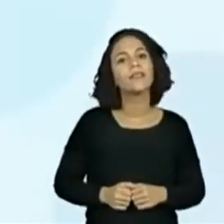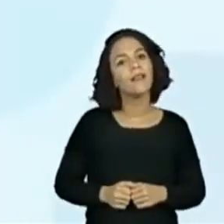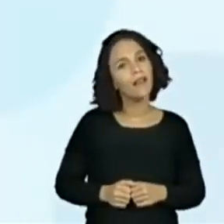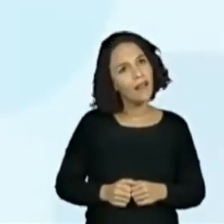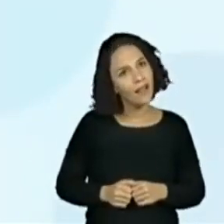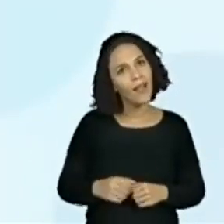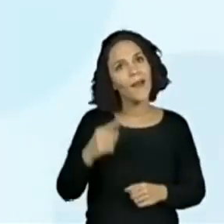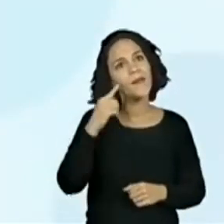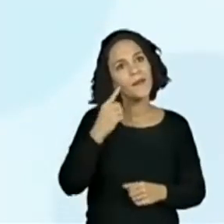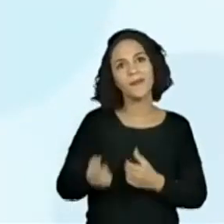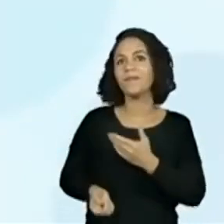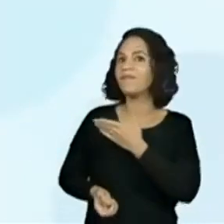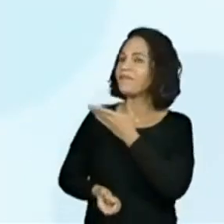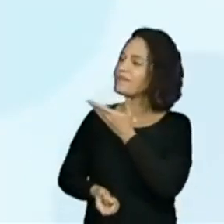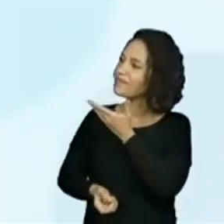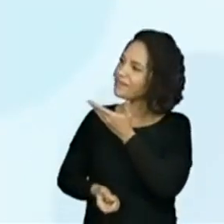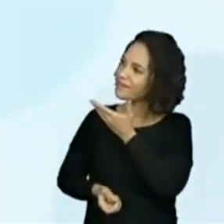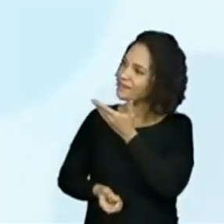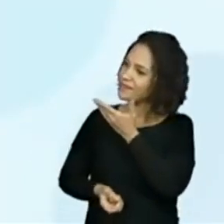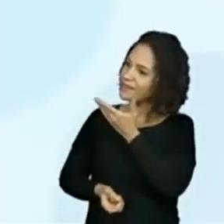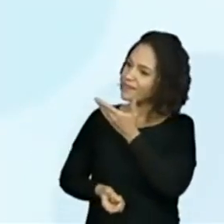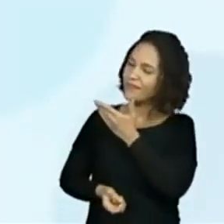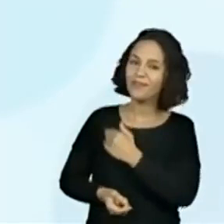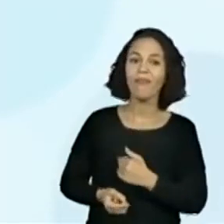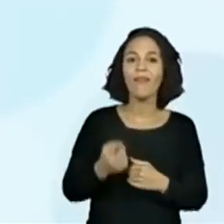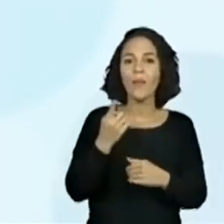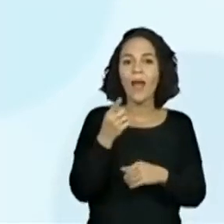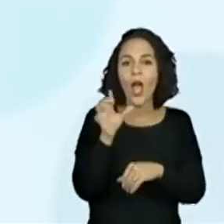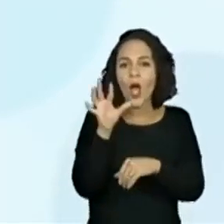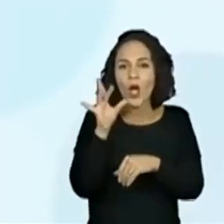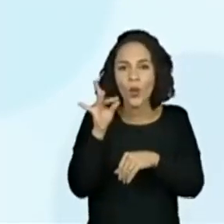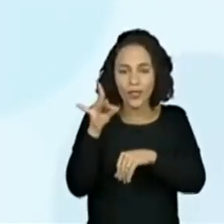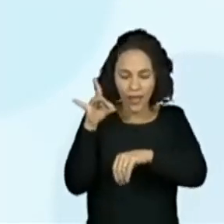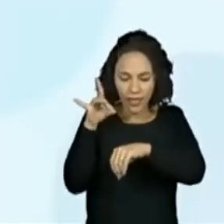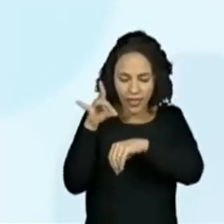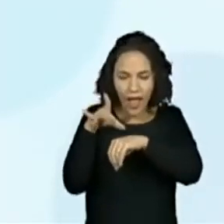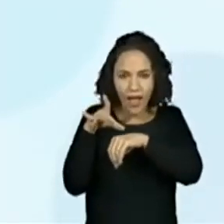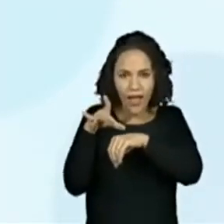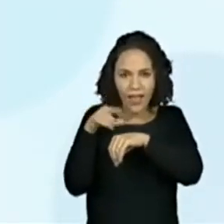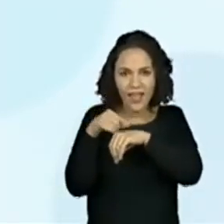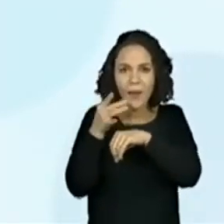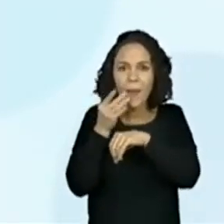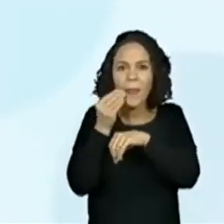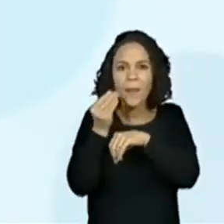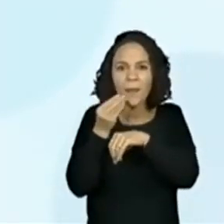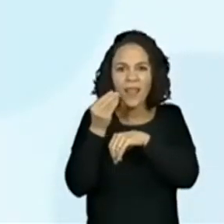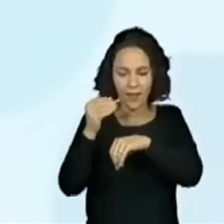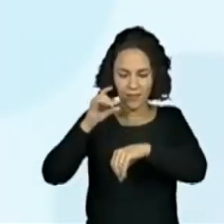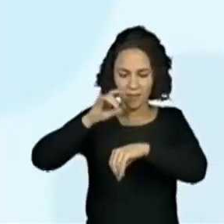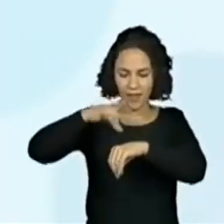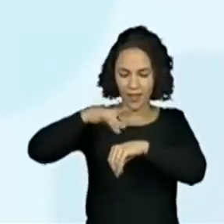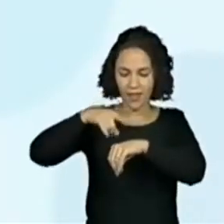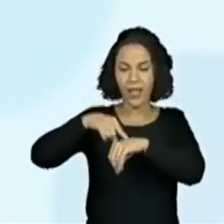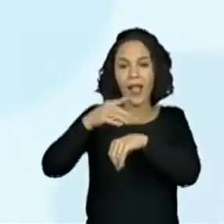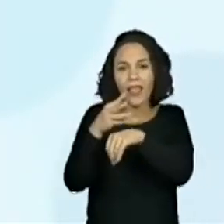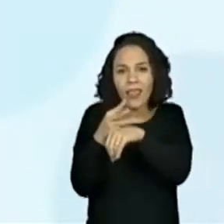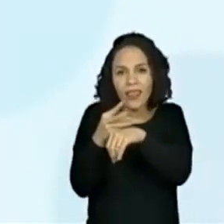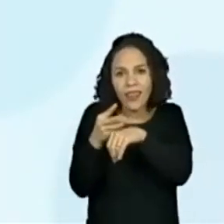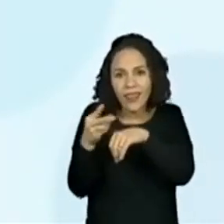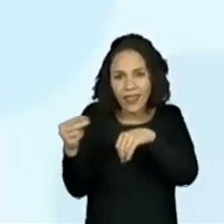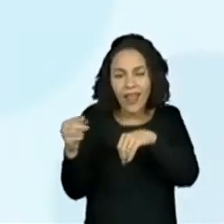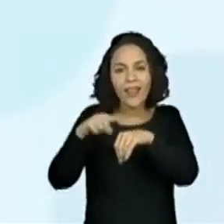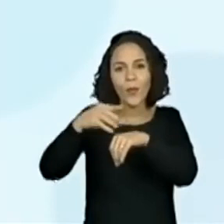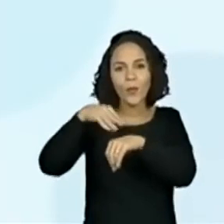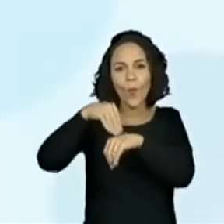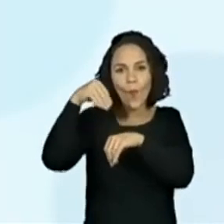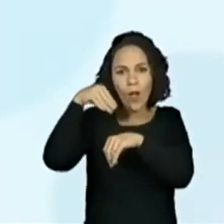o alimento deposita uma gota de saliva sobre o mesmo para dissolvê-lo e, em seguida,